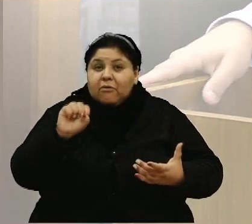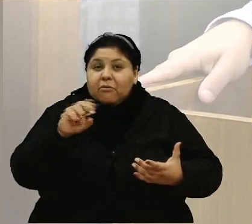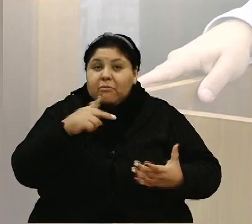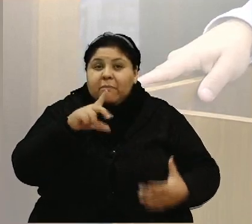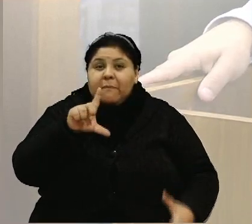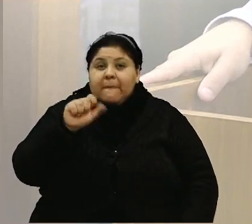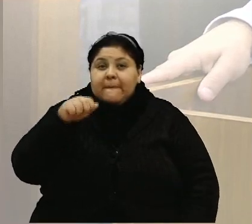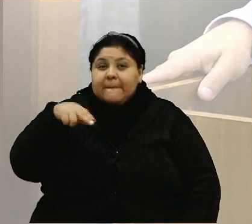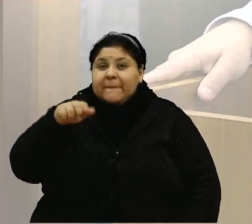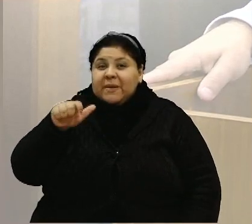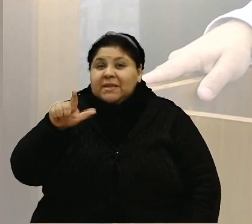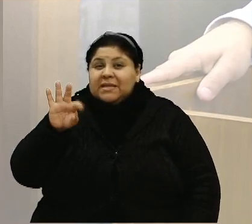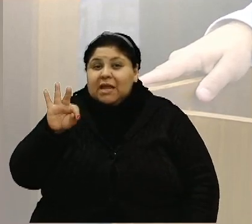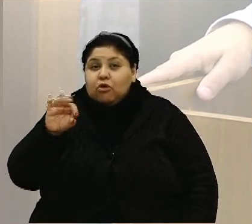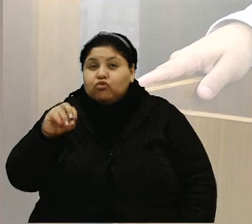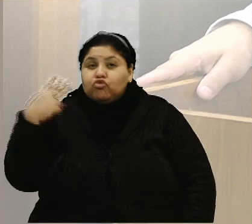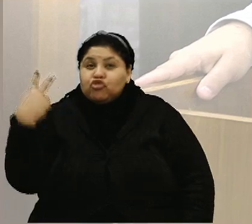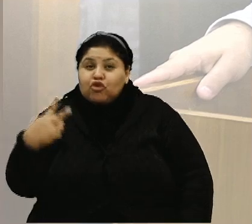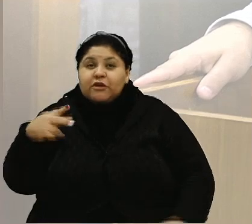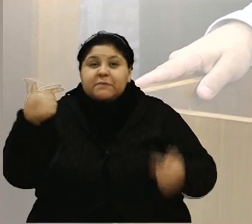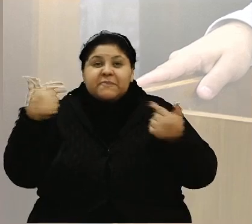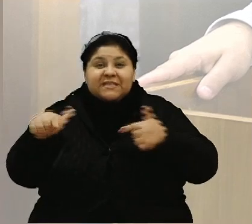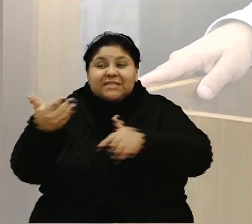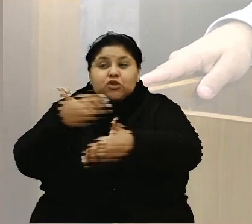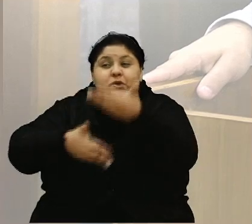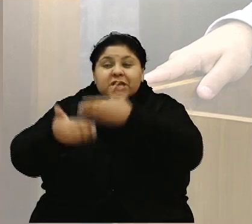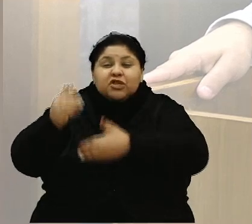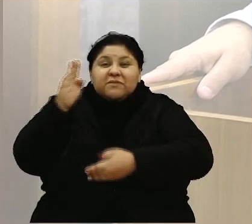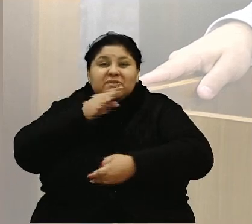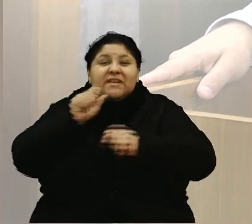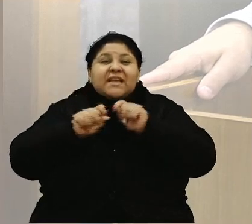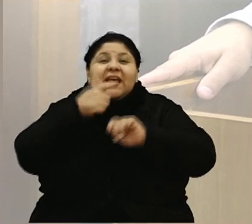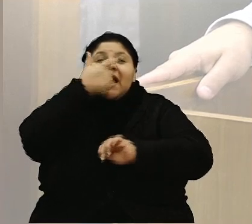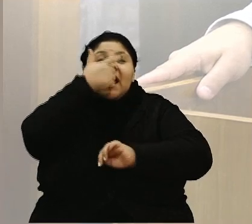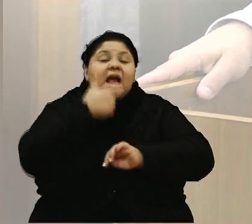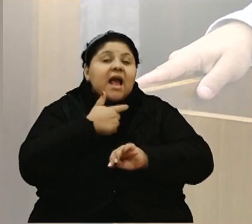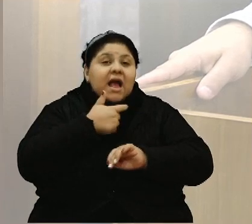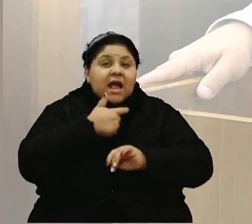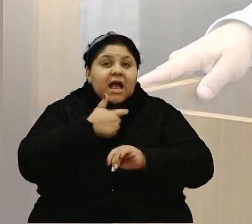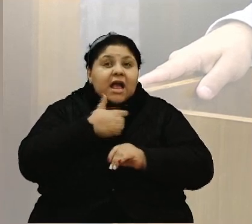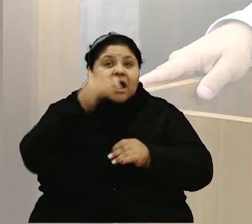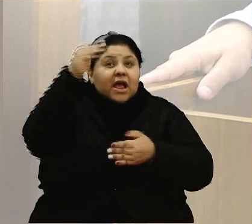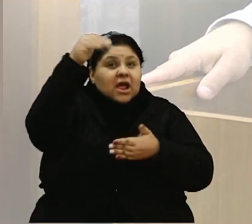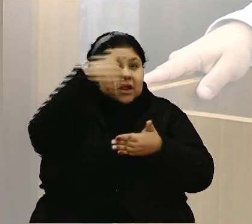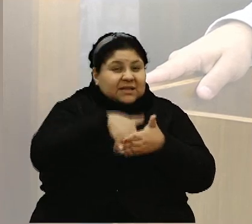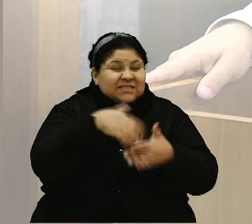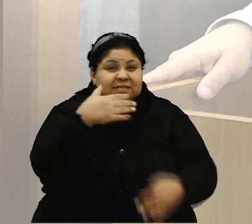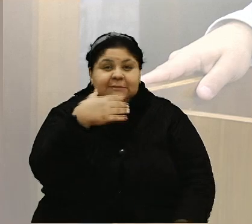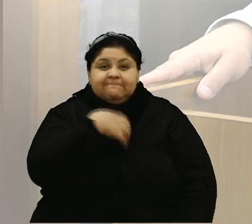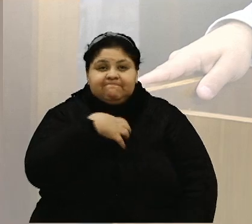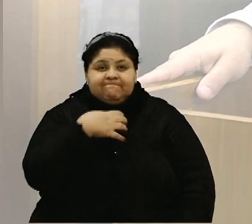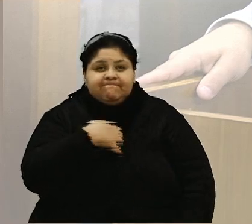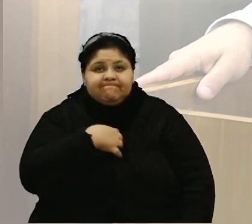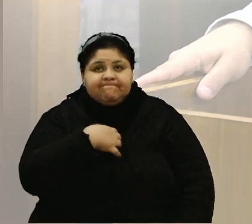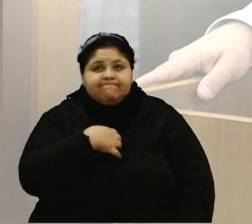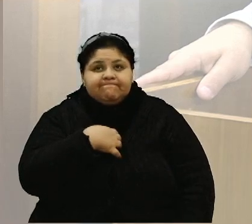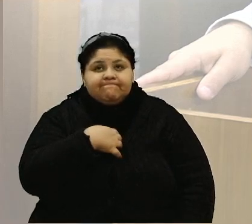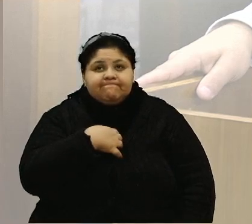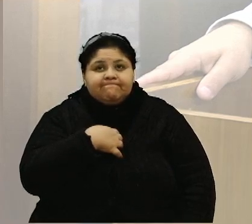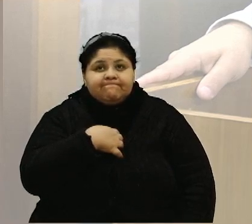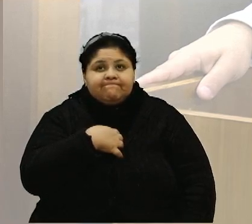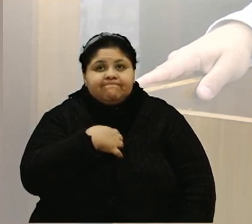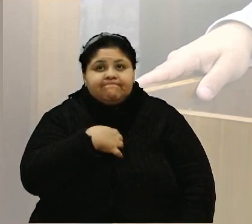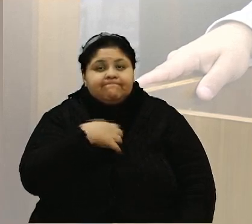precisando de intervenção. Quem acha que vai fazer voto dessa forma está enganado,